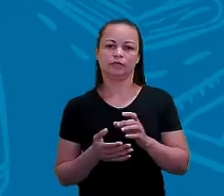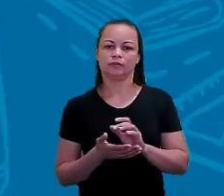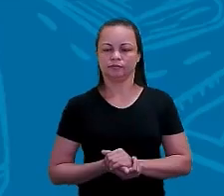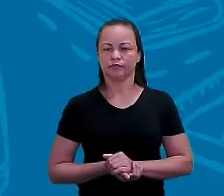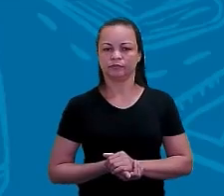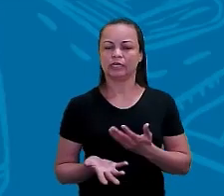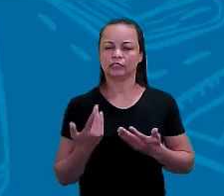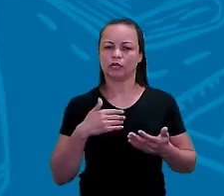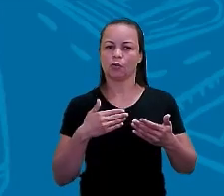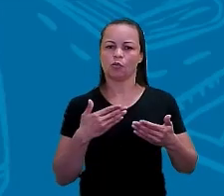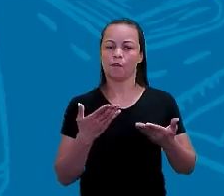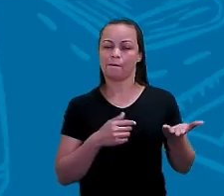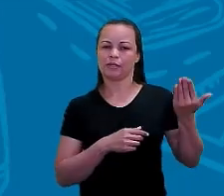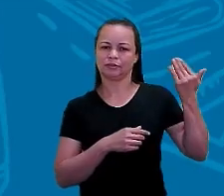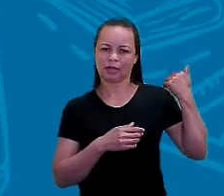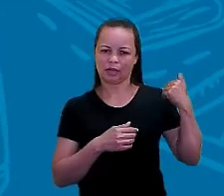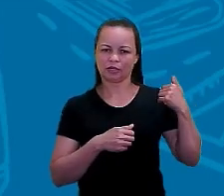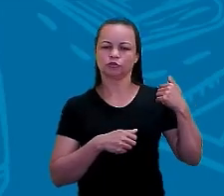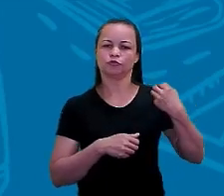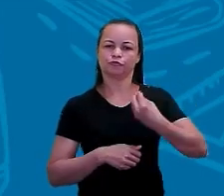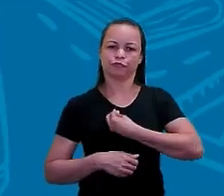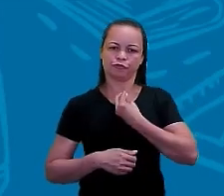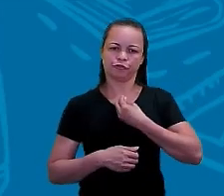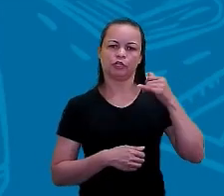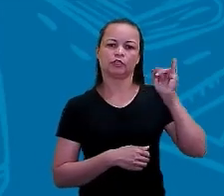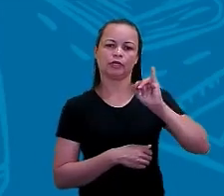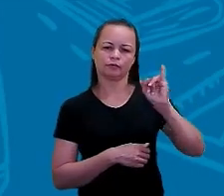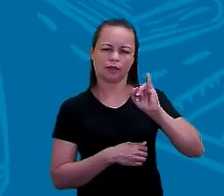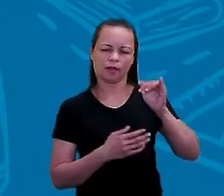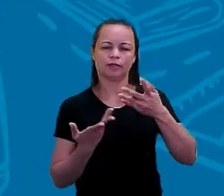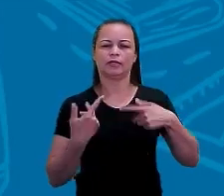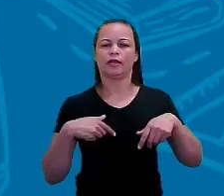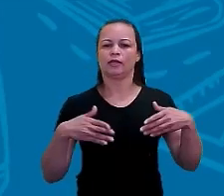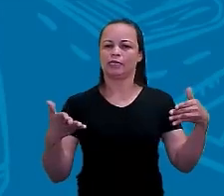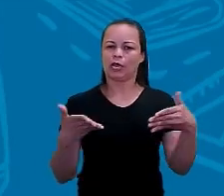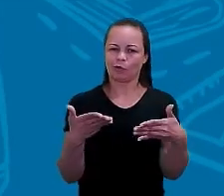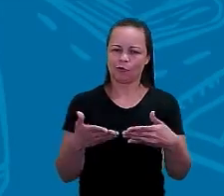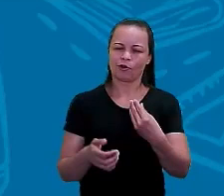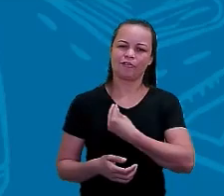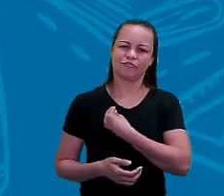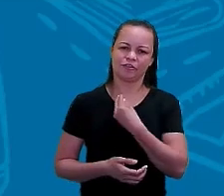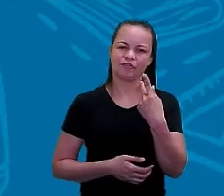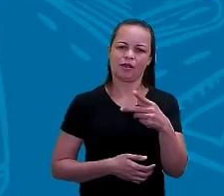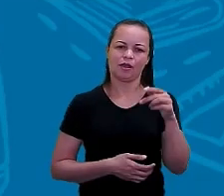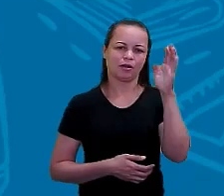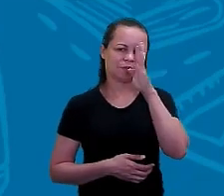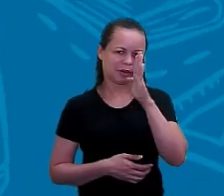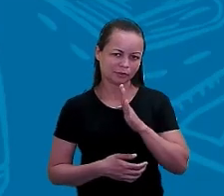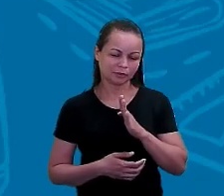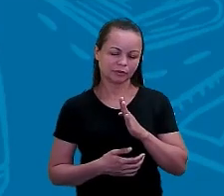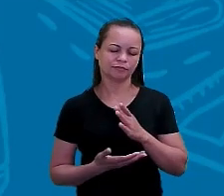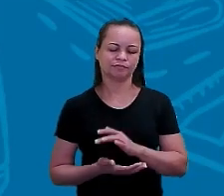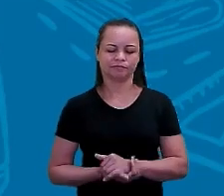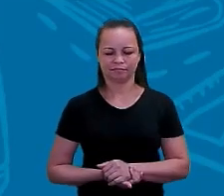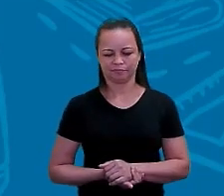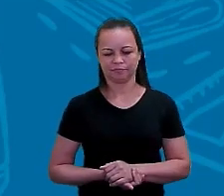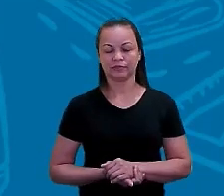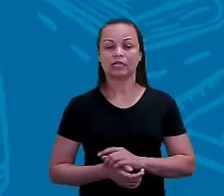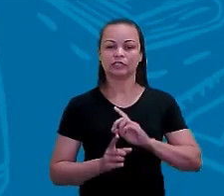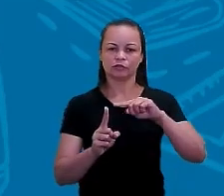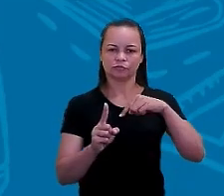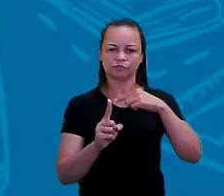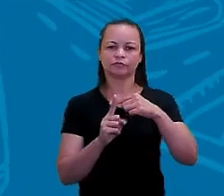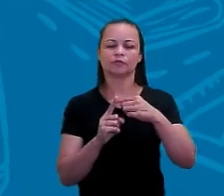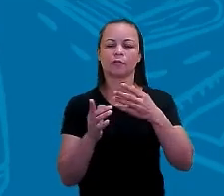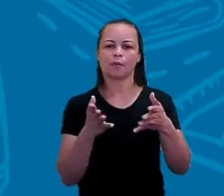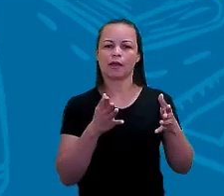Então, passado com presente. A letra B tem dois passados e a letra C tem verbo to be mais passado, mais verbo to